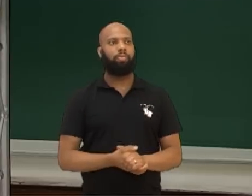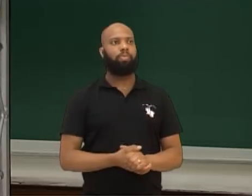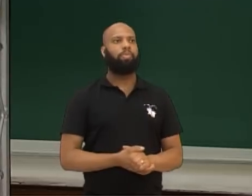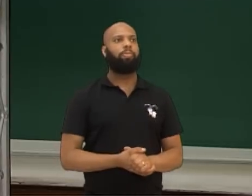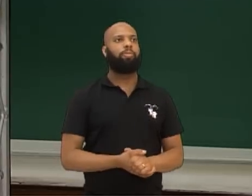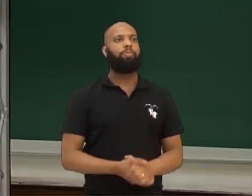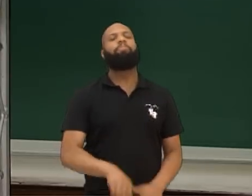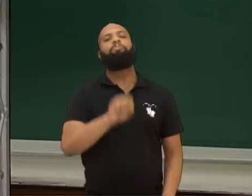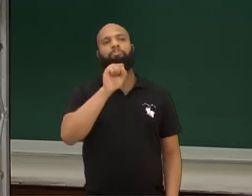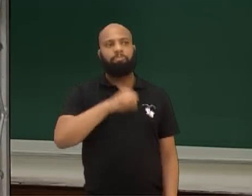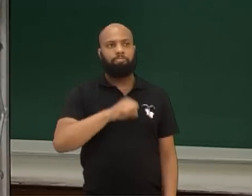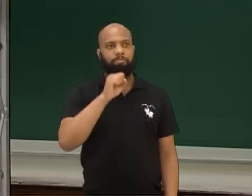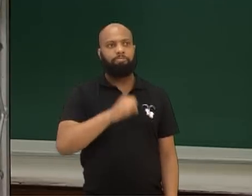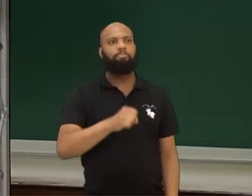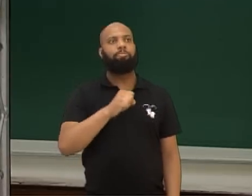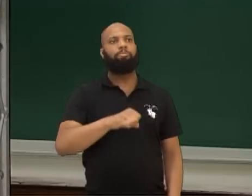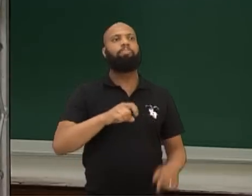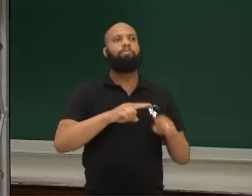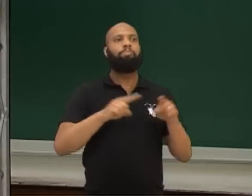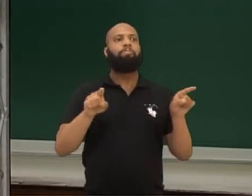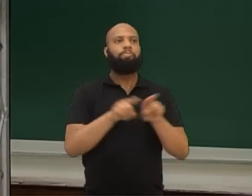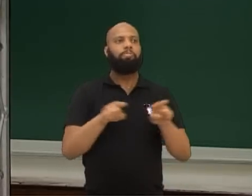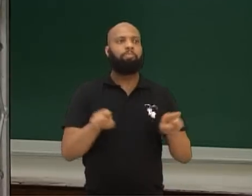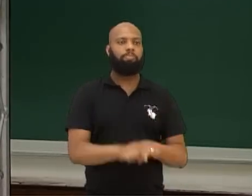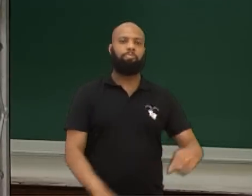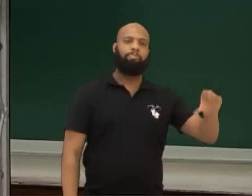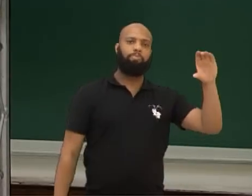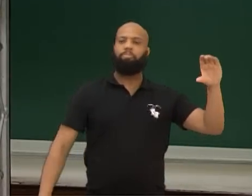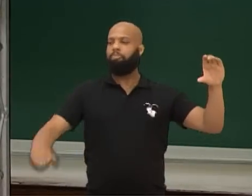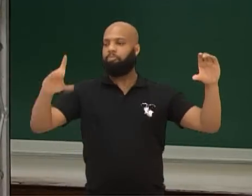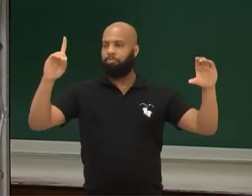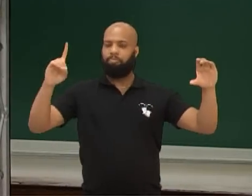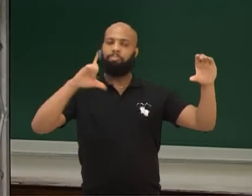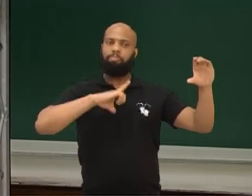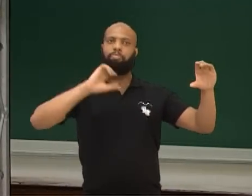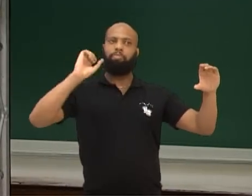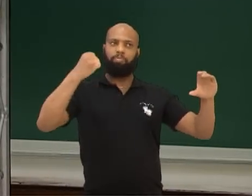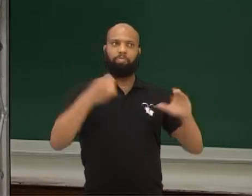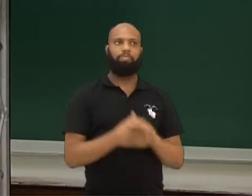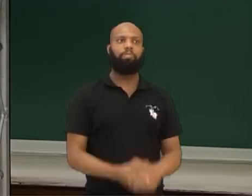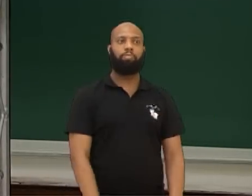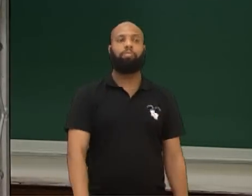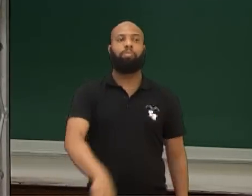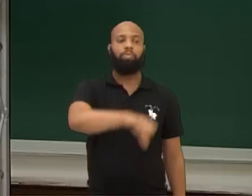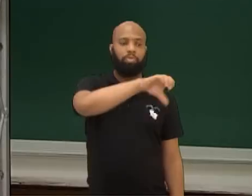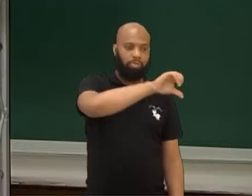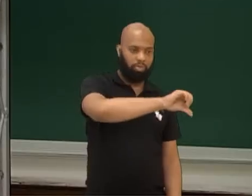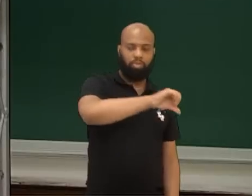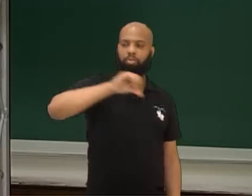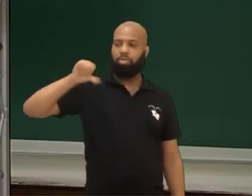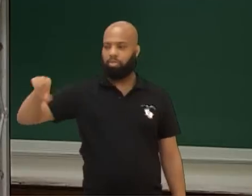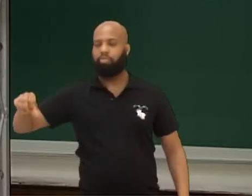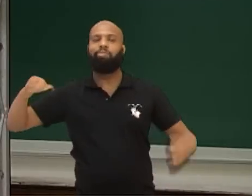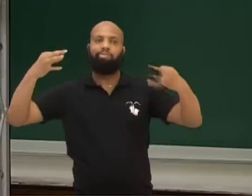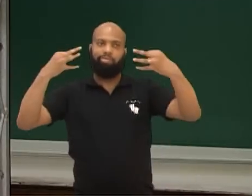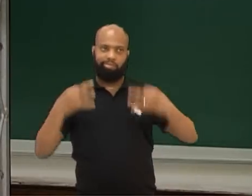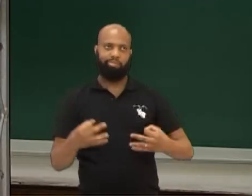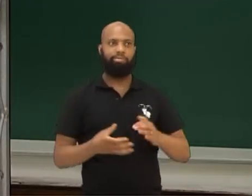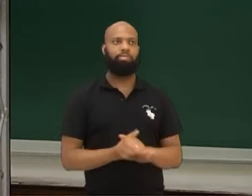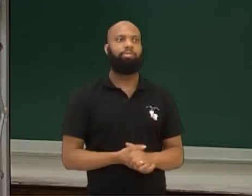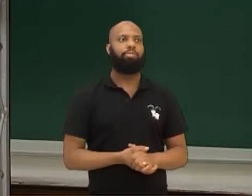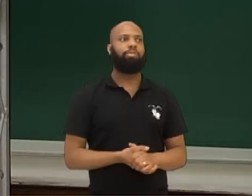Ah, é esse, professora. É, mas aqui também está 8. 9 para o Luiz. 9 para o Luiz. 9 para o